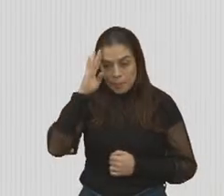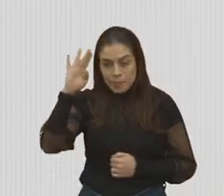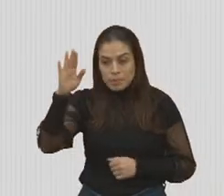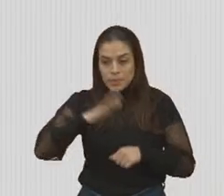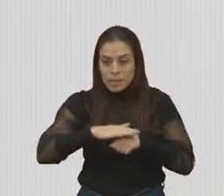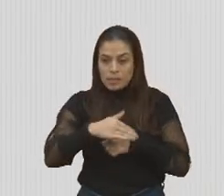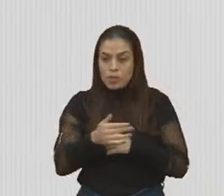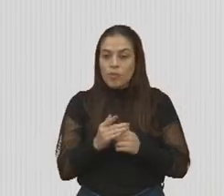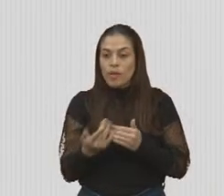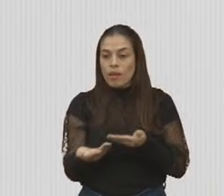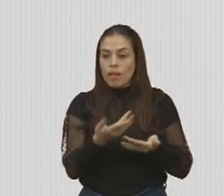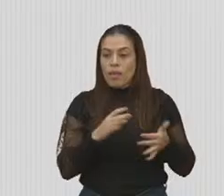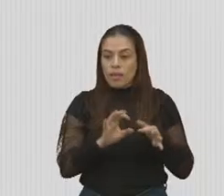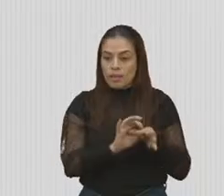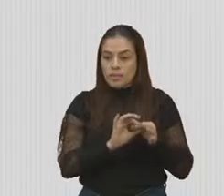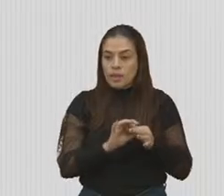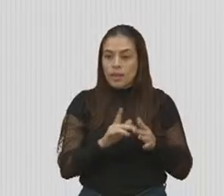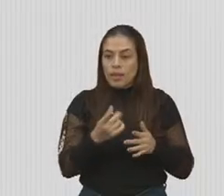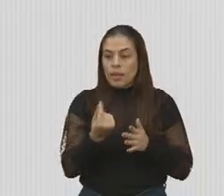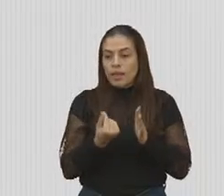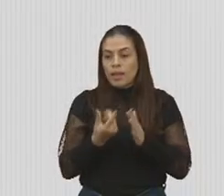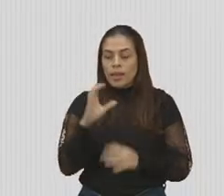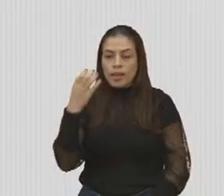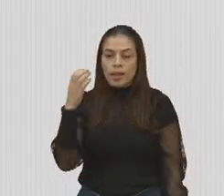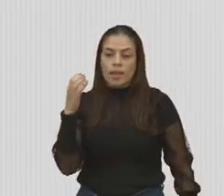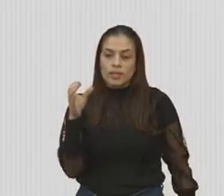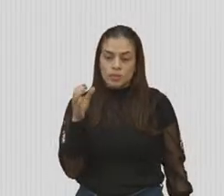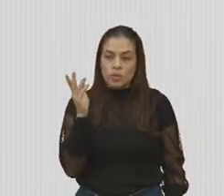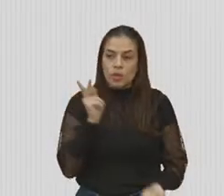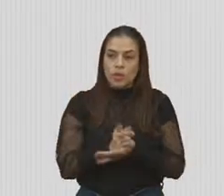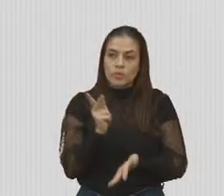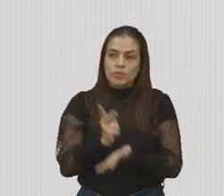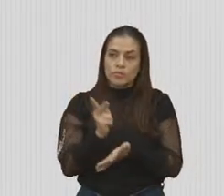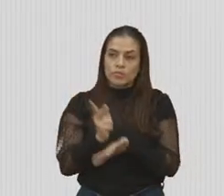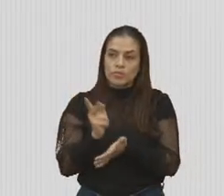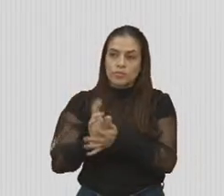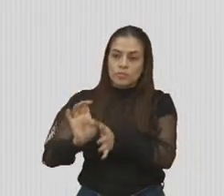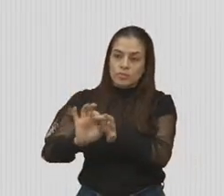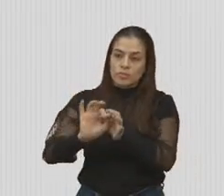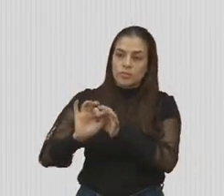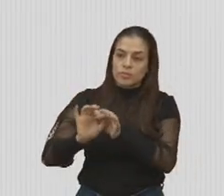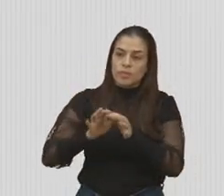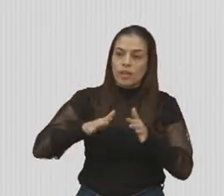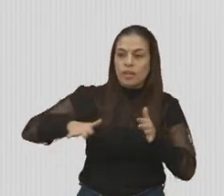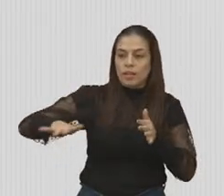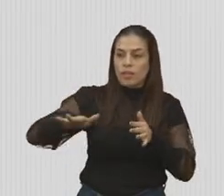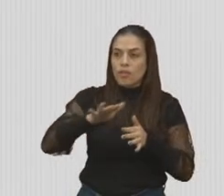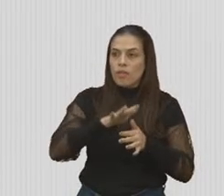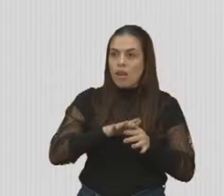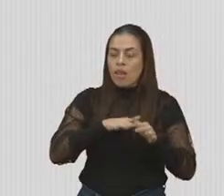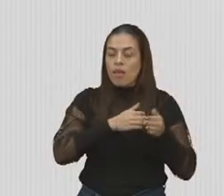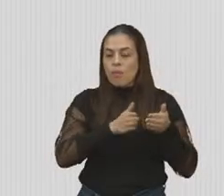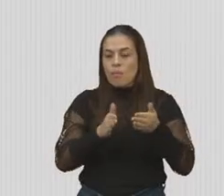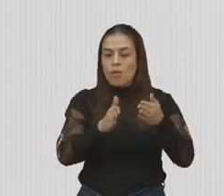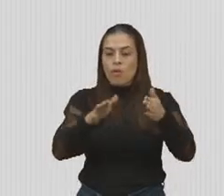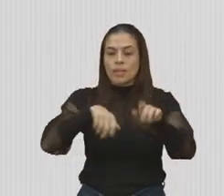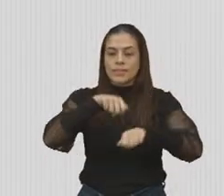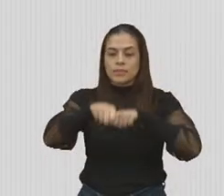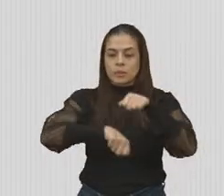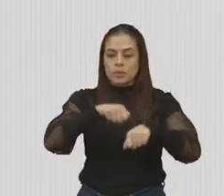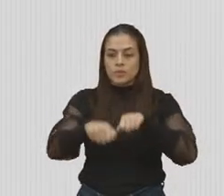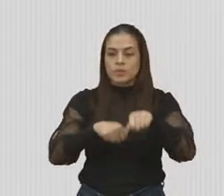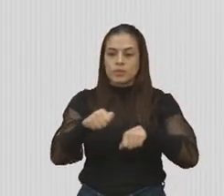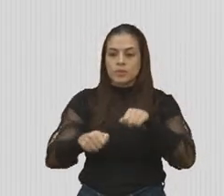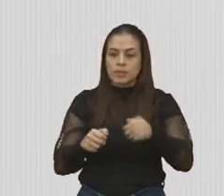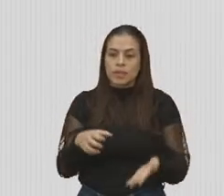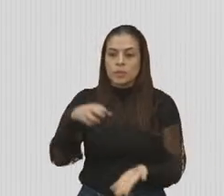ações são relacionadas à linha de crédito, que é a continuação da interligação das macro-regiões através de ciclovia, a